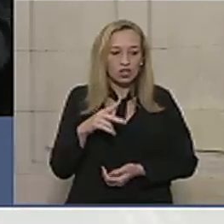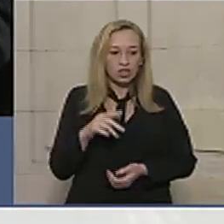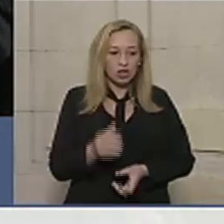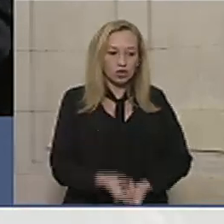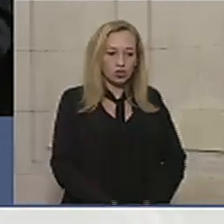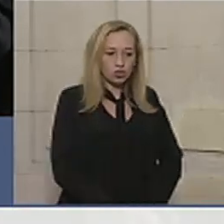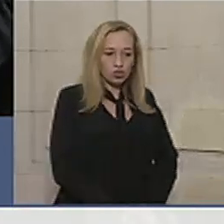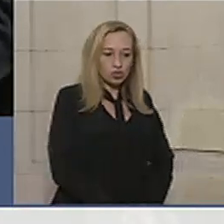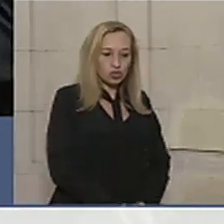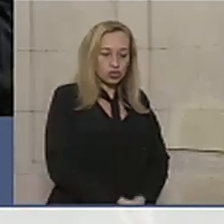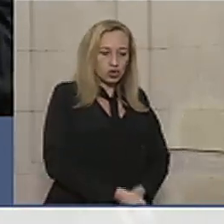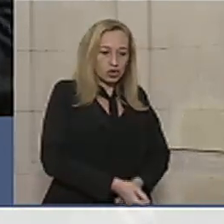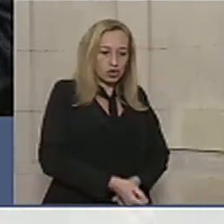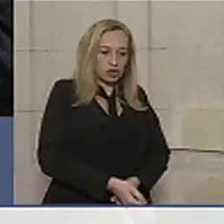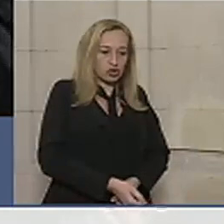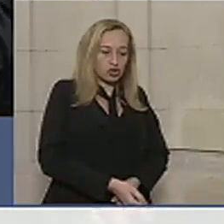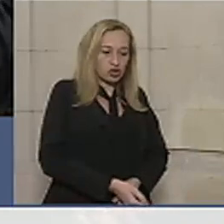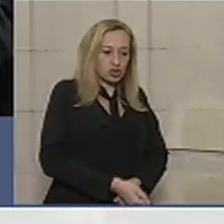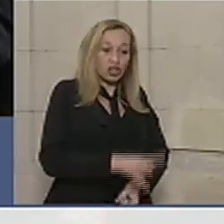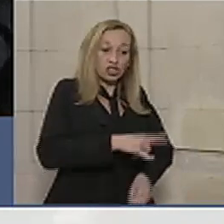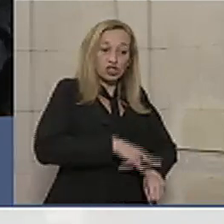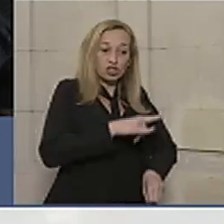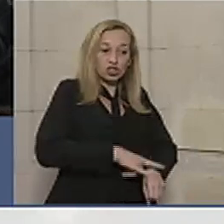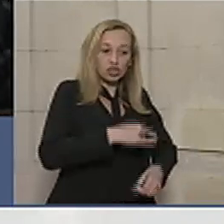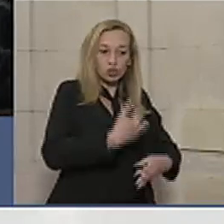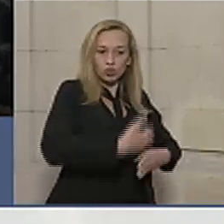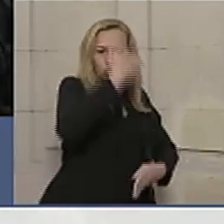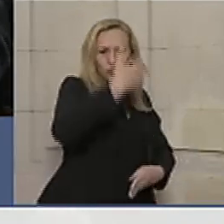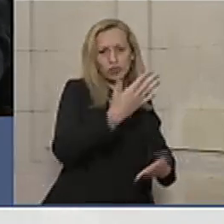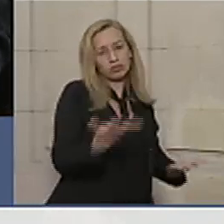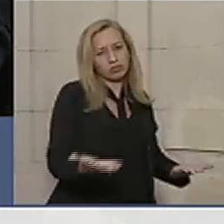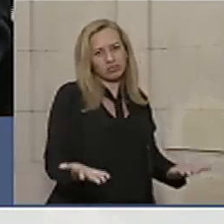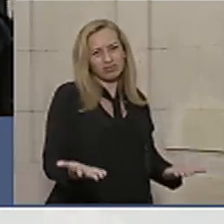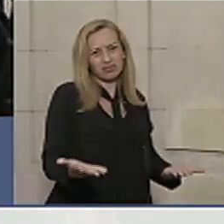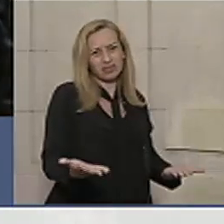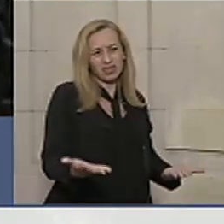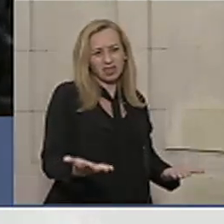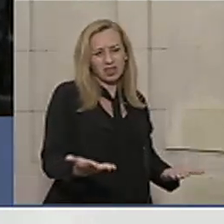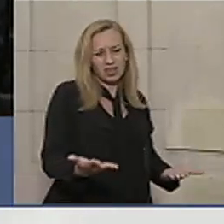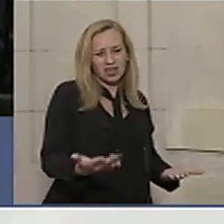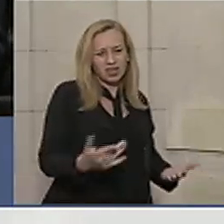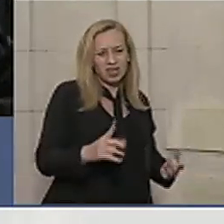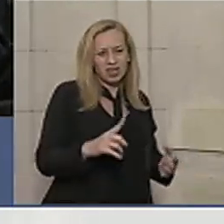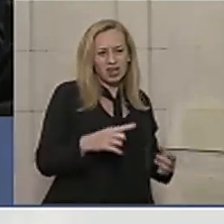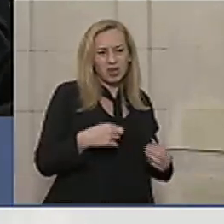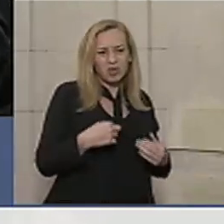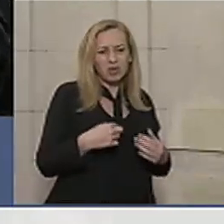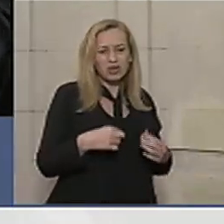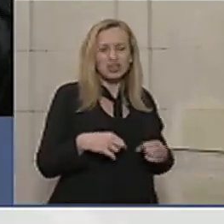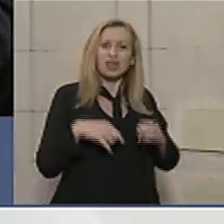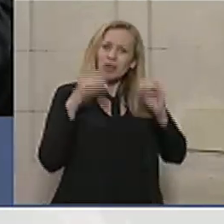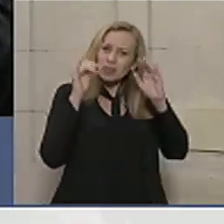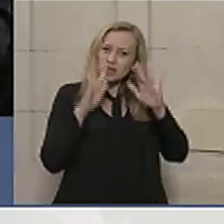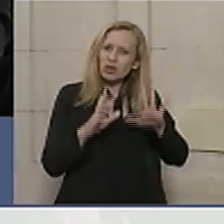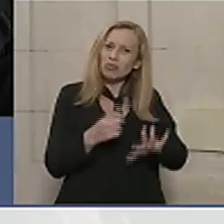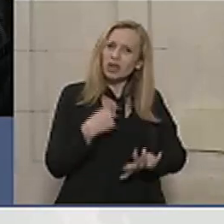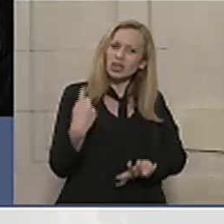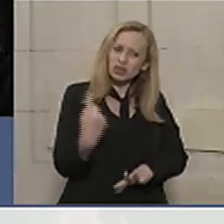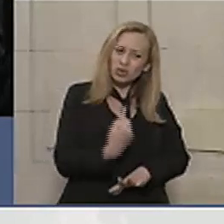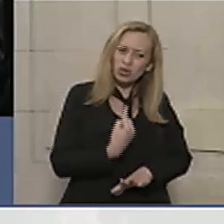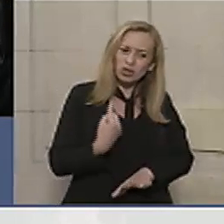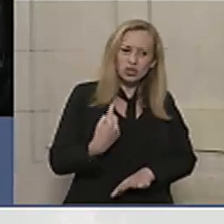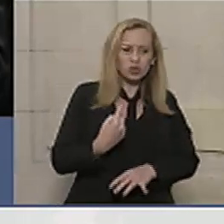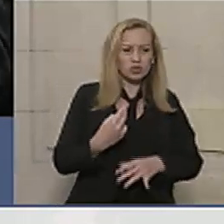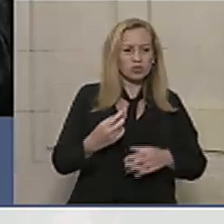das Lamentações. Algo tão sagrado para nós judeus. A revista Veja não foi sensível com